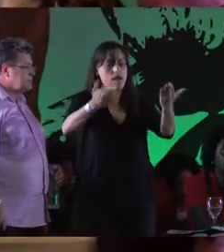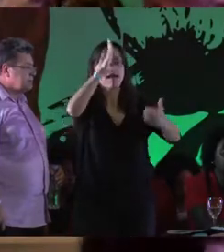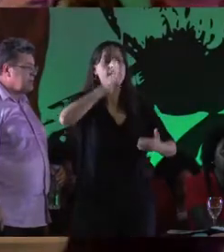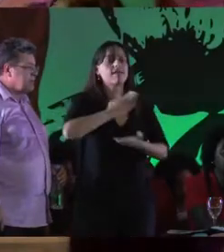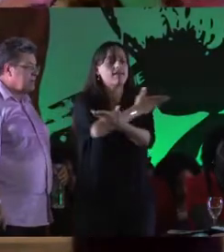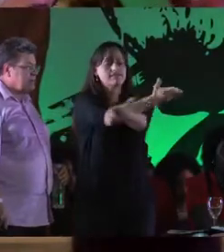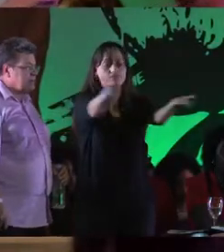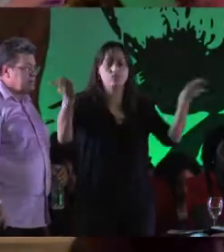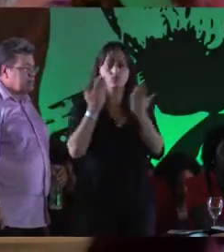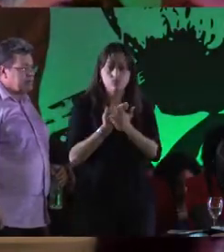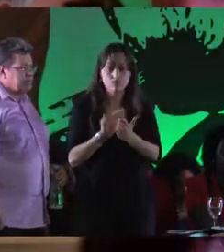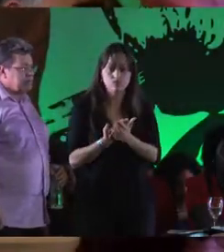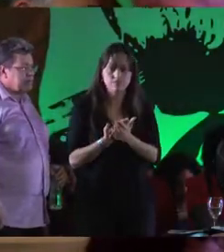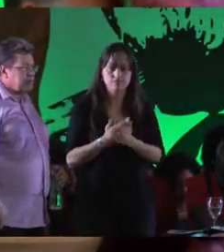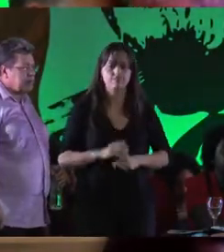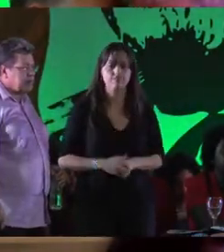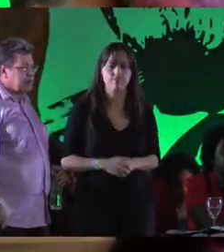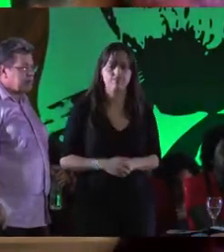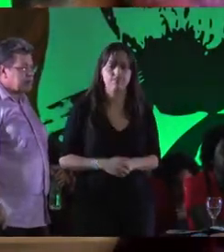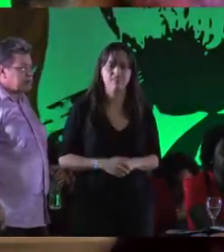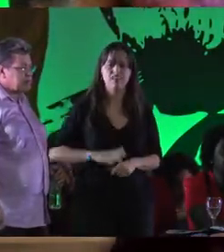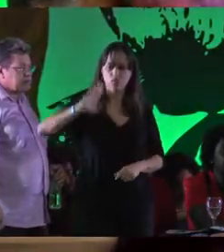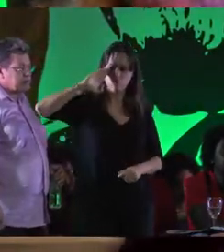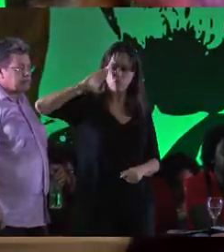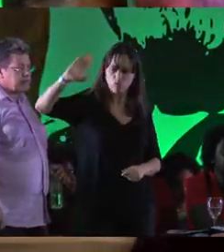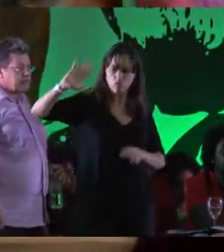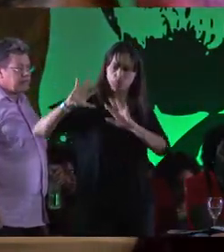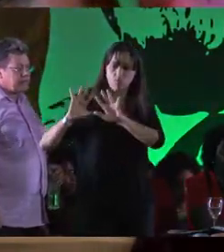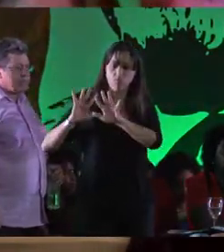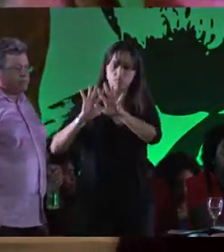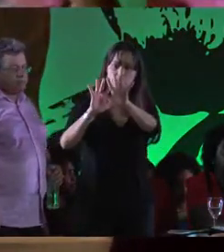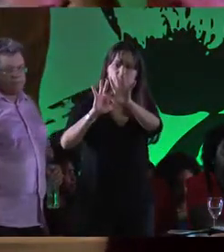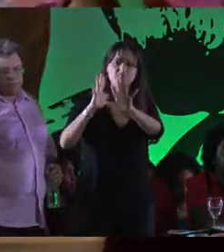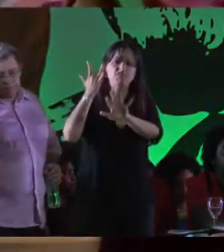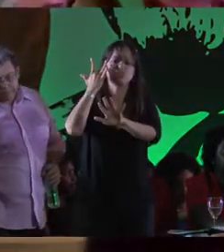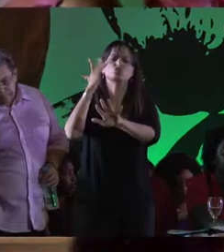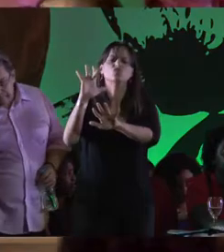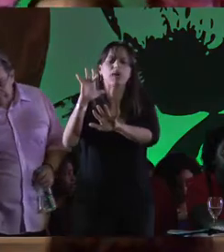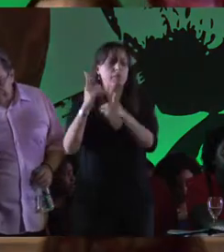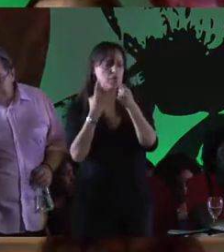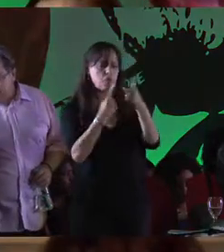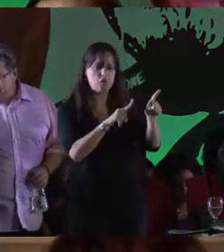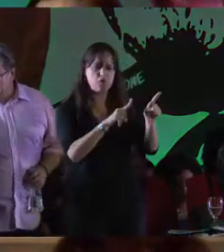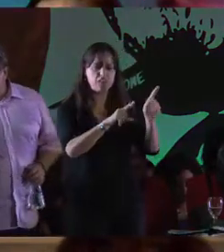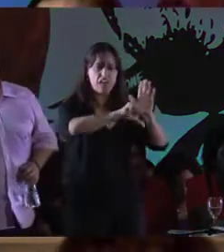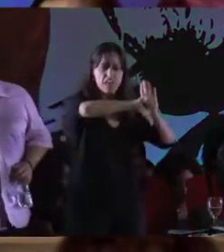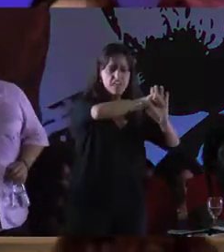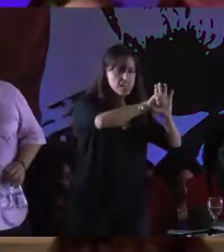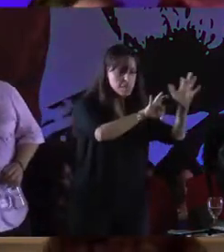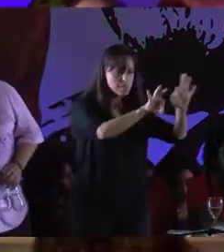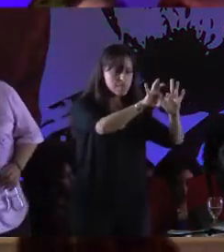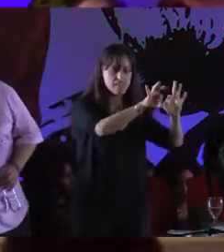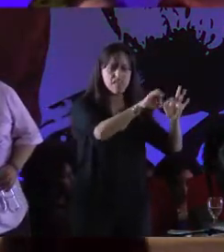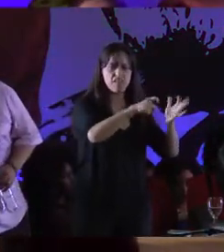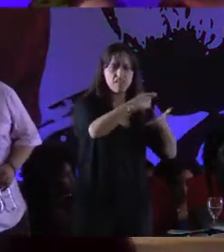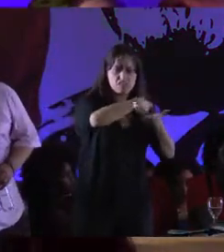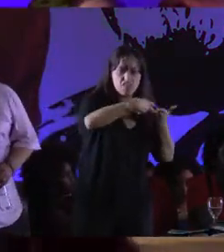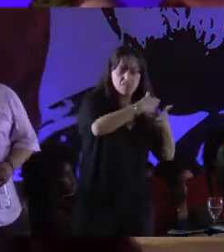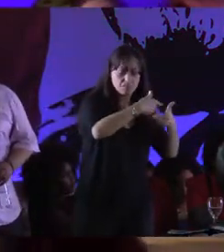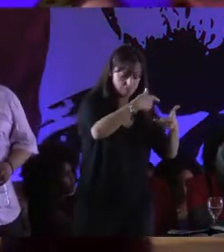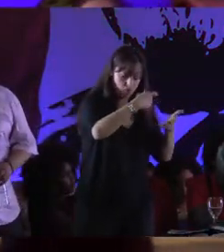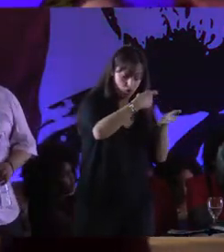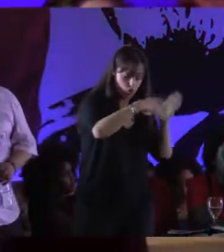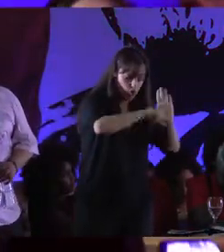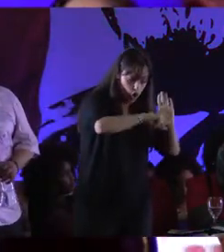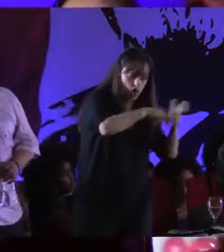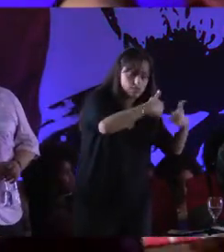todos. As Forças Armadas não sabem combater crime organizado. Se elas querem cumprir o seu papel, elas que